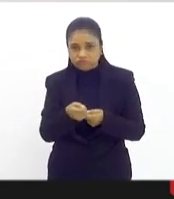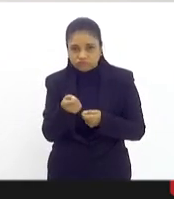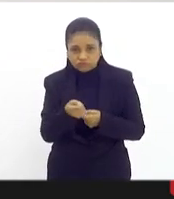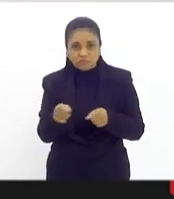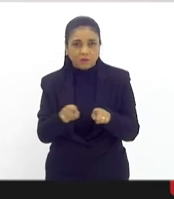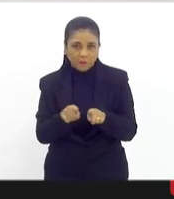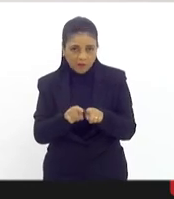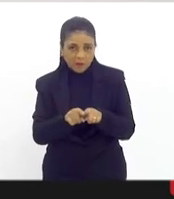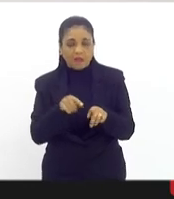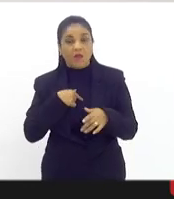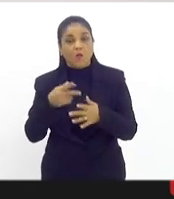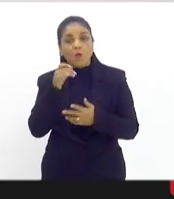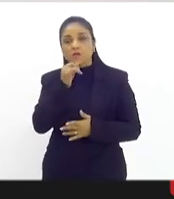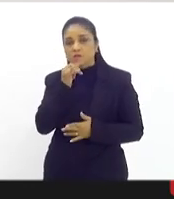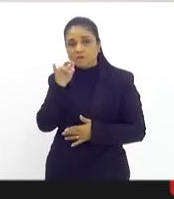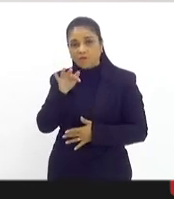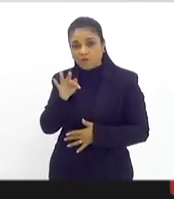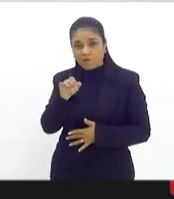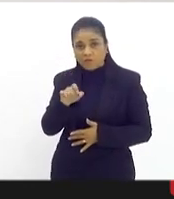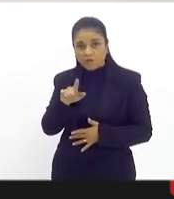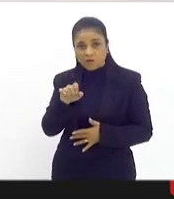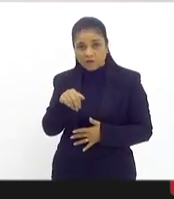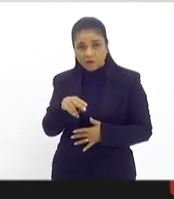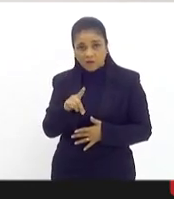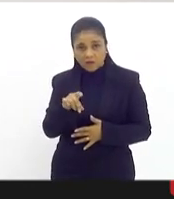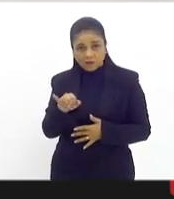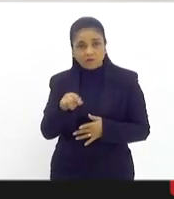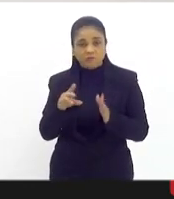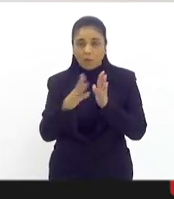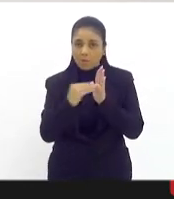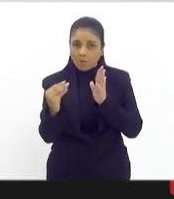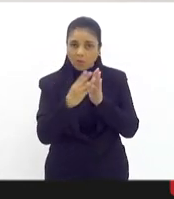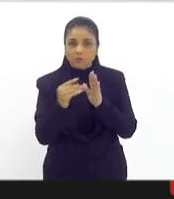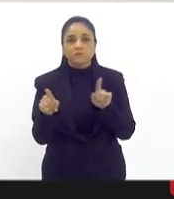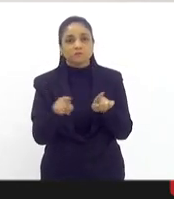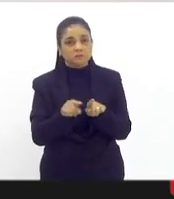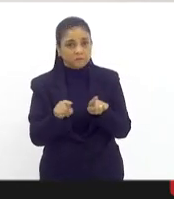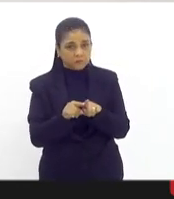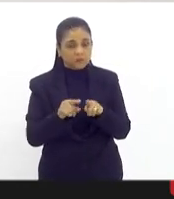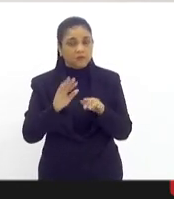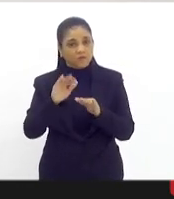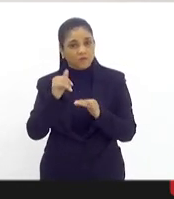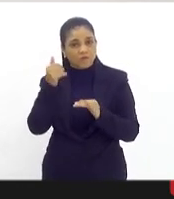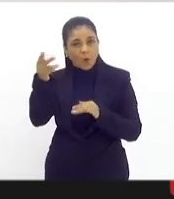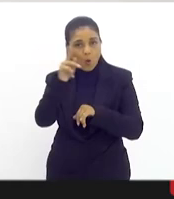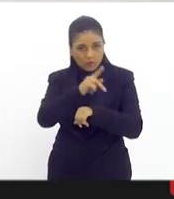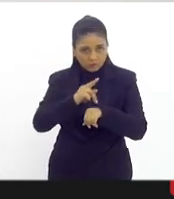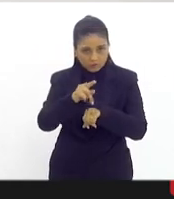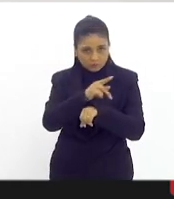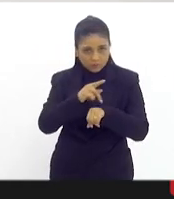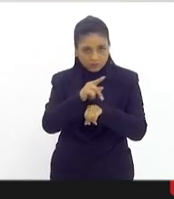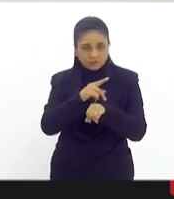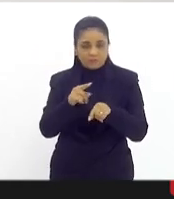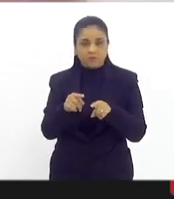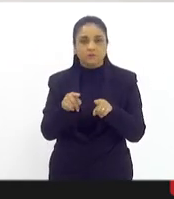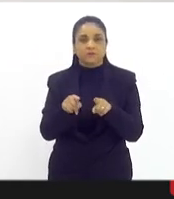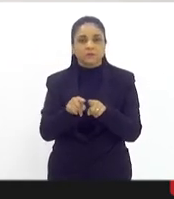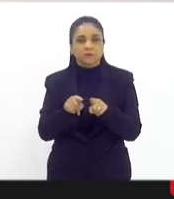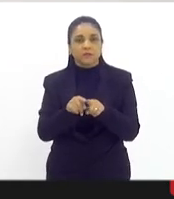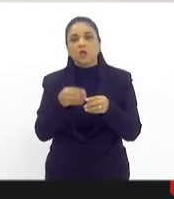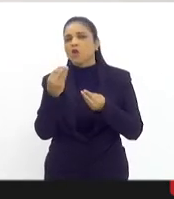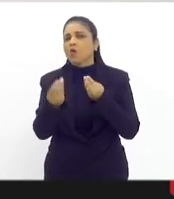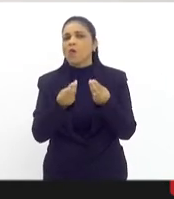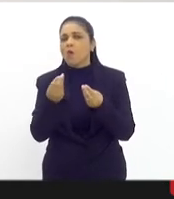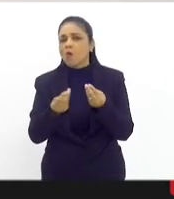exemplo da Finlândia serve não só pelo que ele tem de vitrine, pra, vamos dizer assim, para fora, mas também por esse aspecto que você colocou de como que